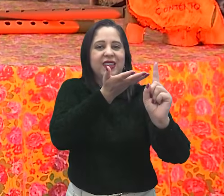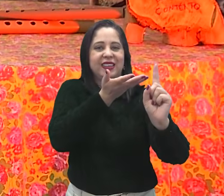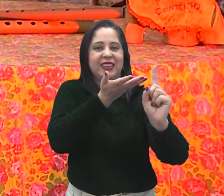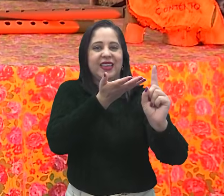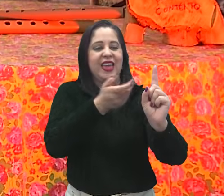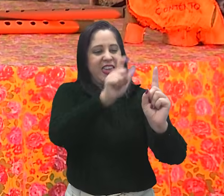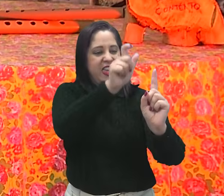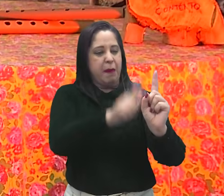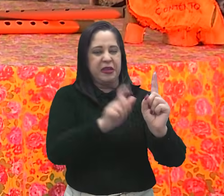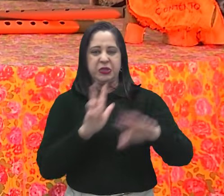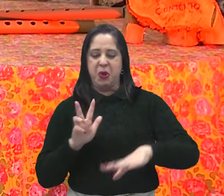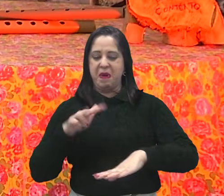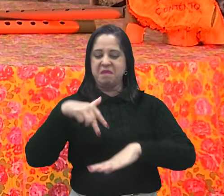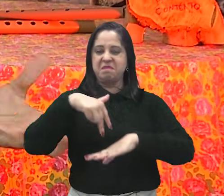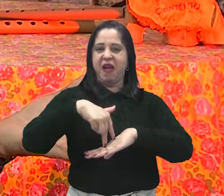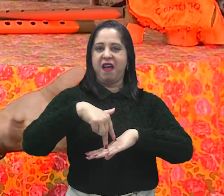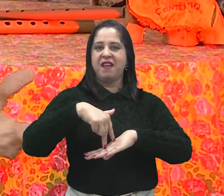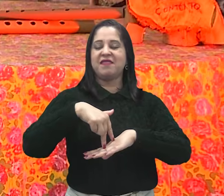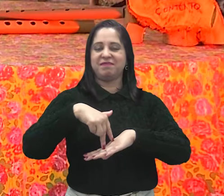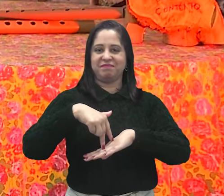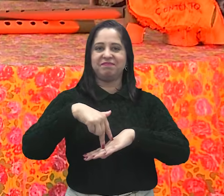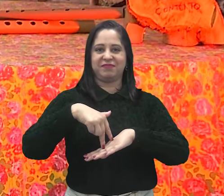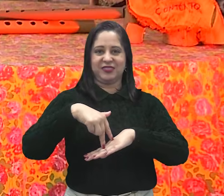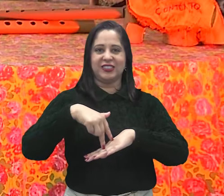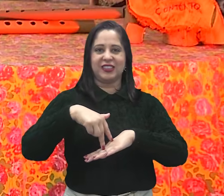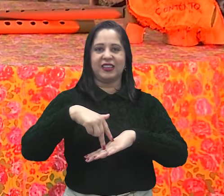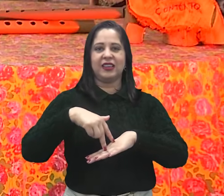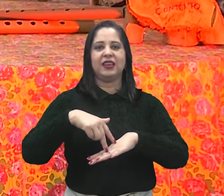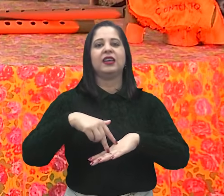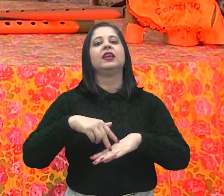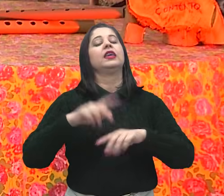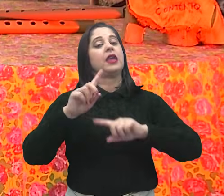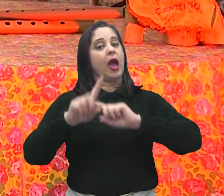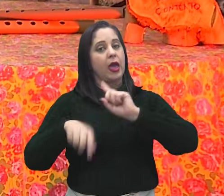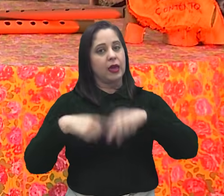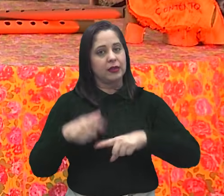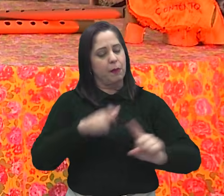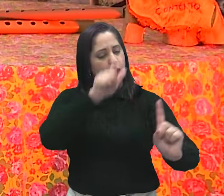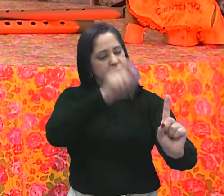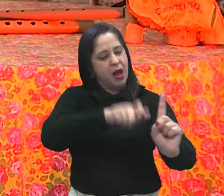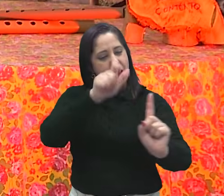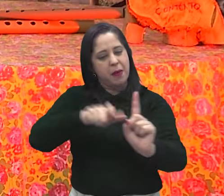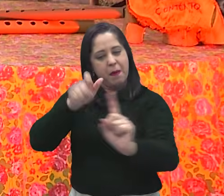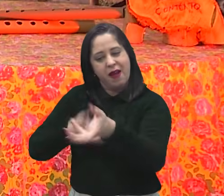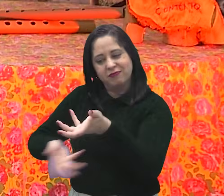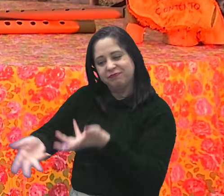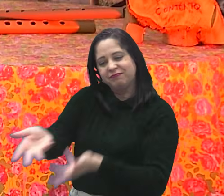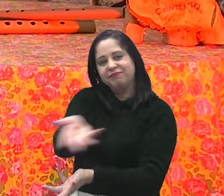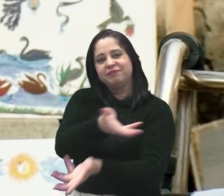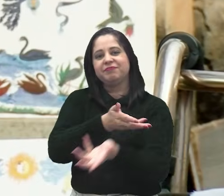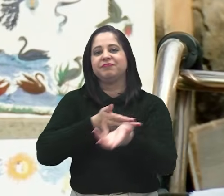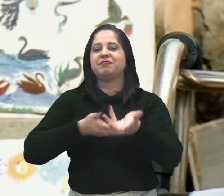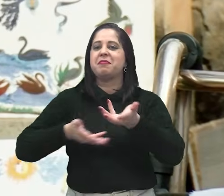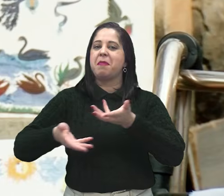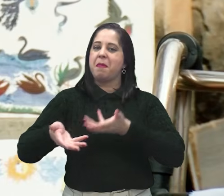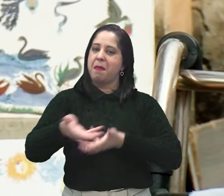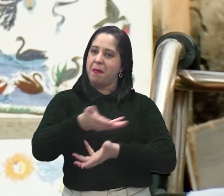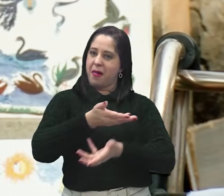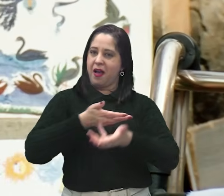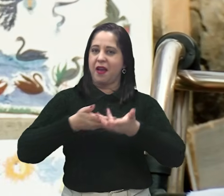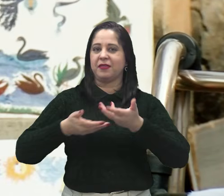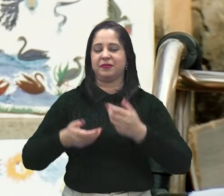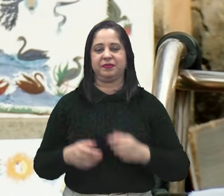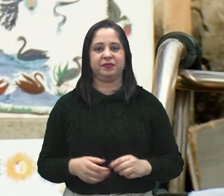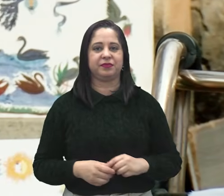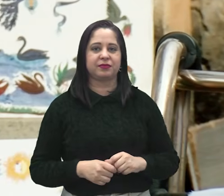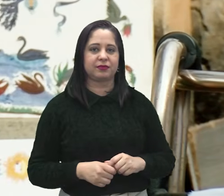desse saber, né? E que a partir disso a gente construa conjuntamente essas ações no território. Eu bordo assim,